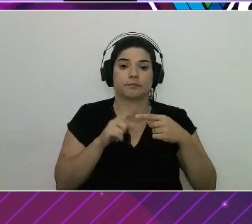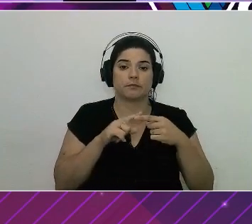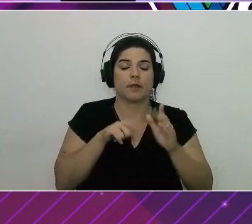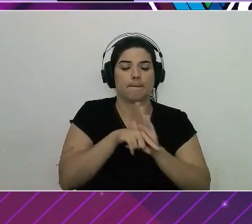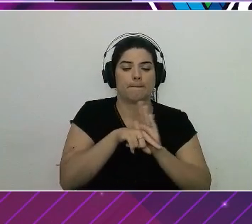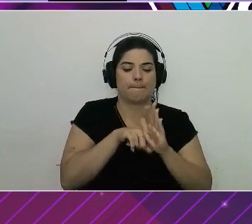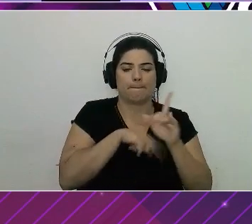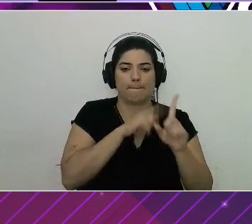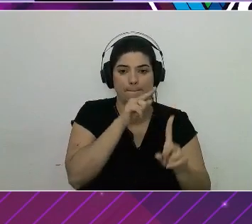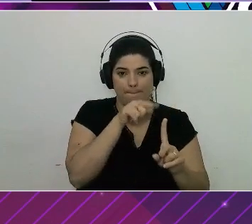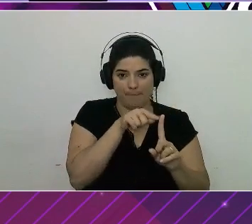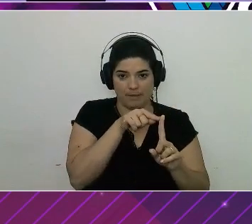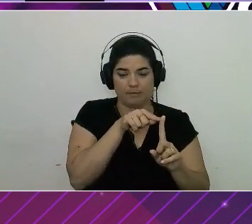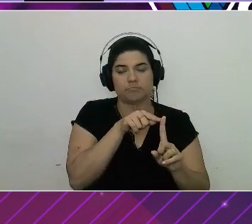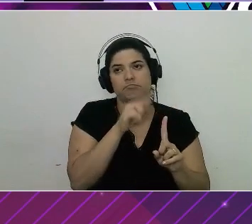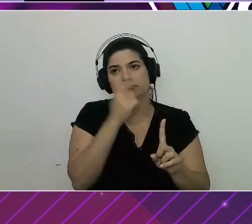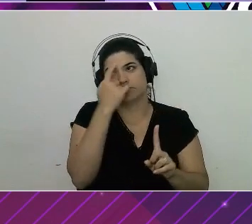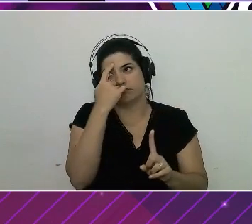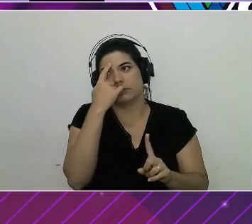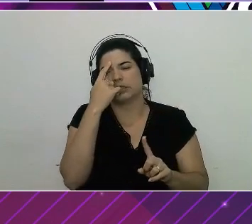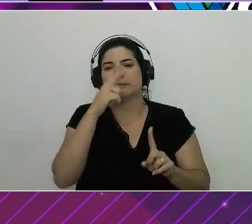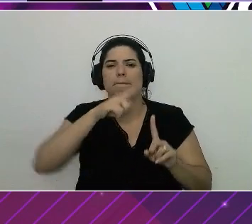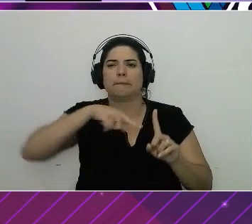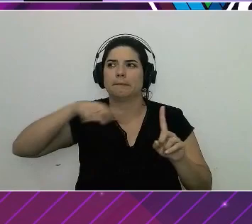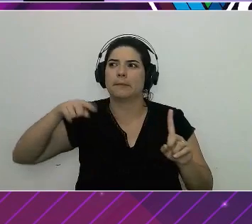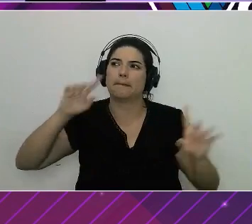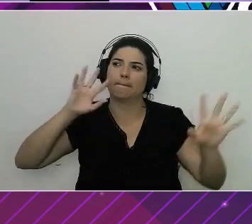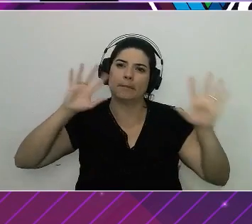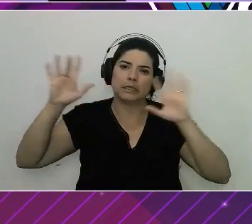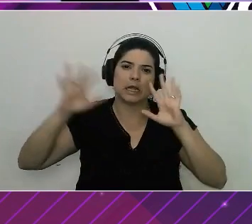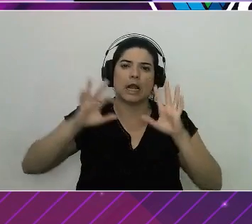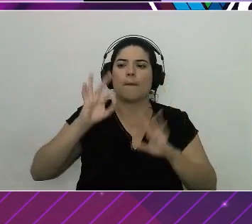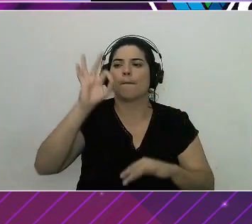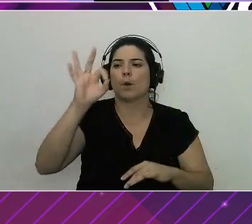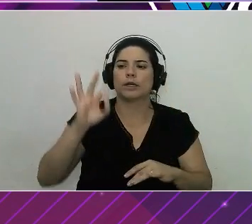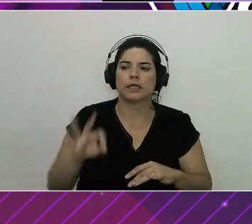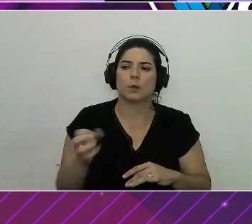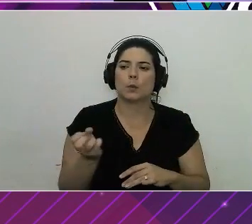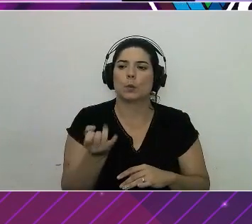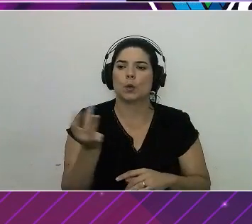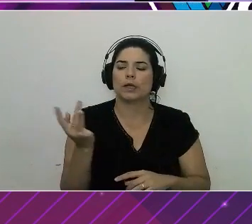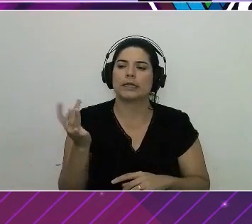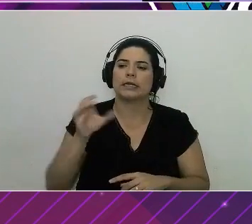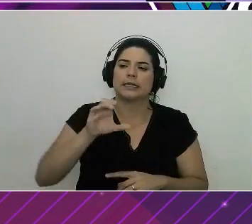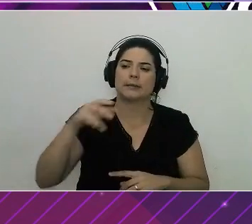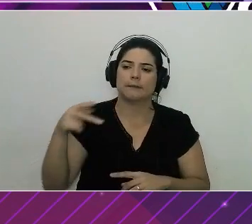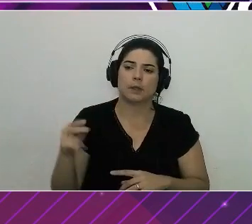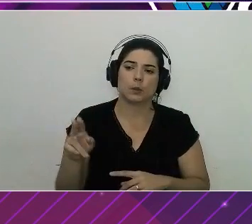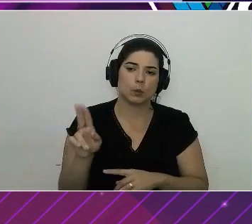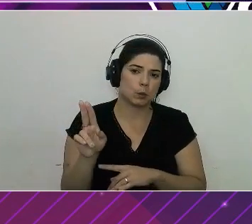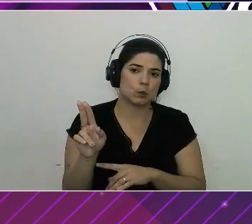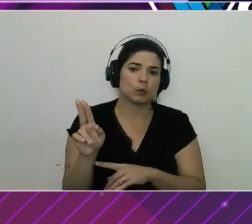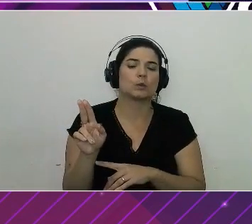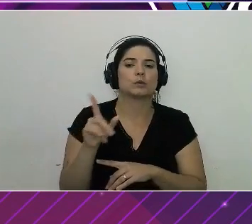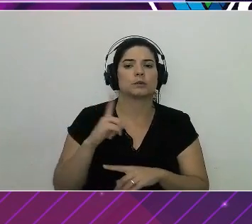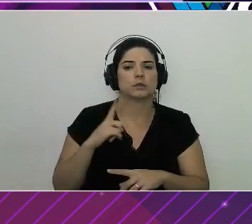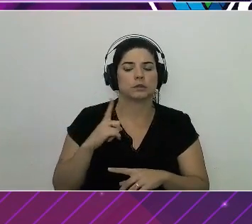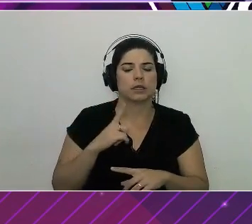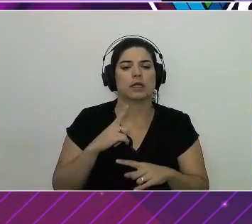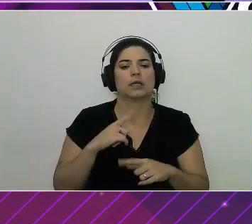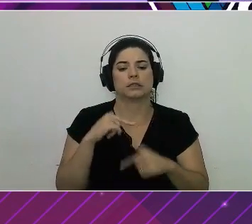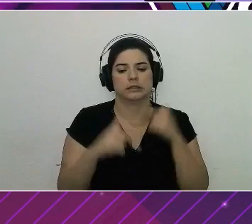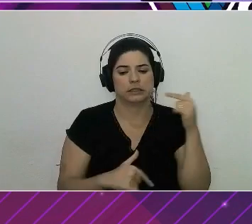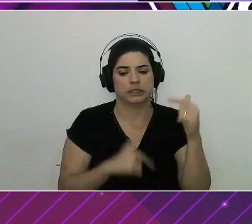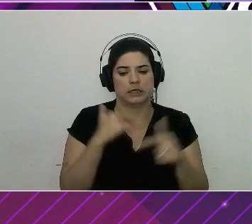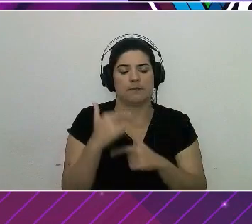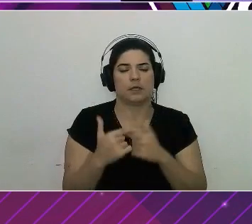pode pensar tipo, qual é a porcentagem de CPU que tá consumindo da máquina numa determinada API no